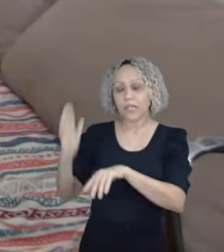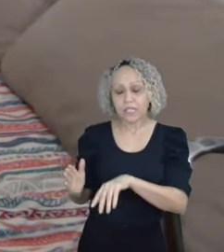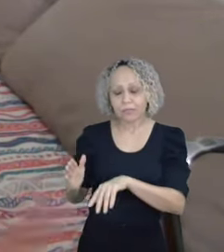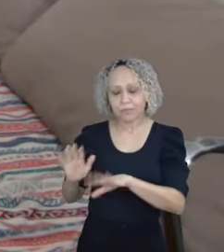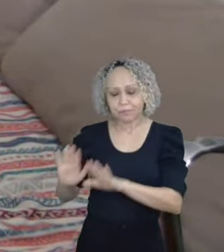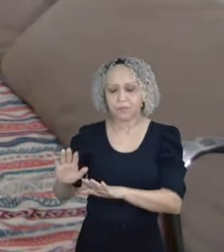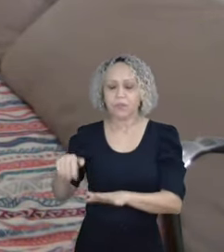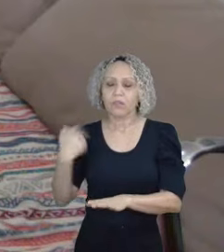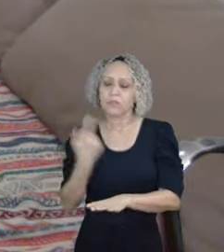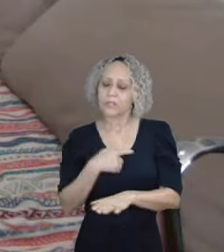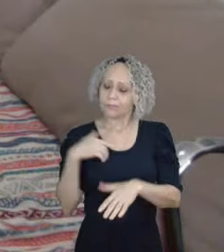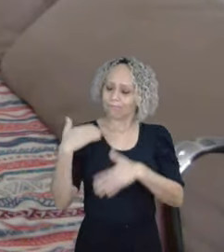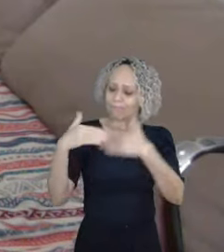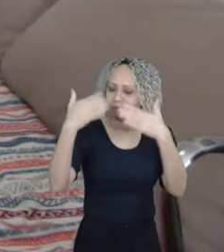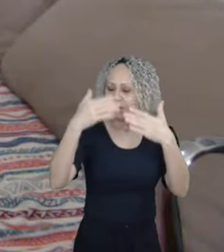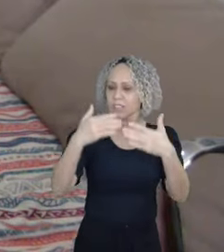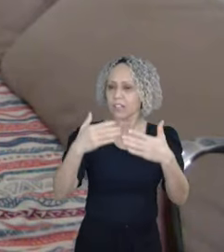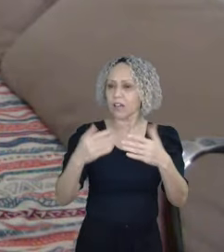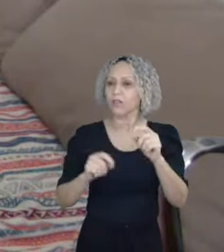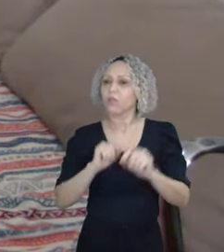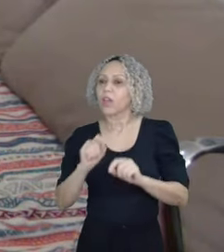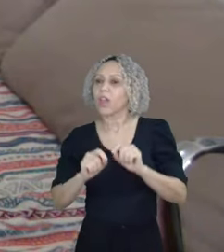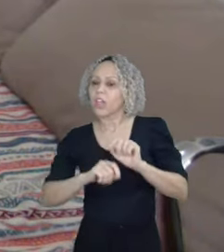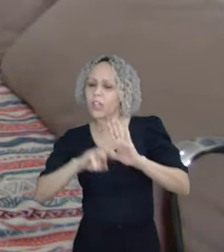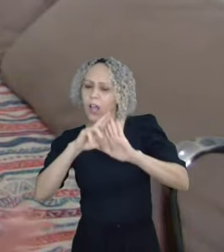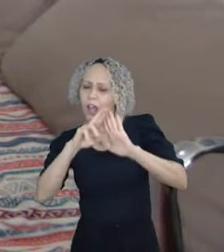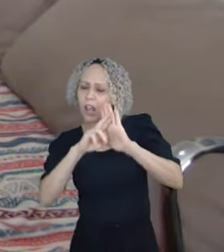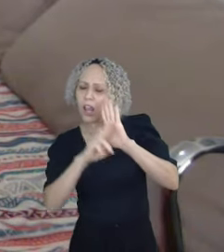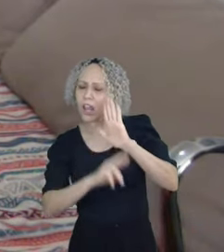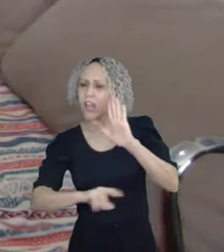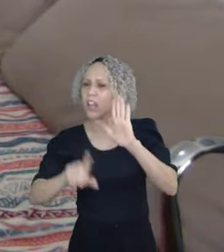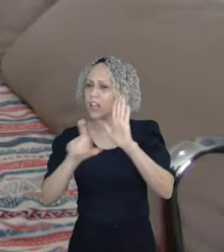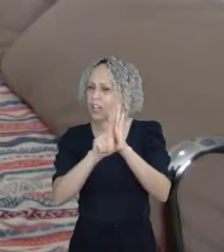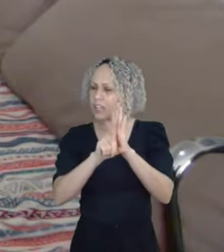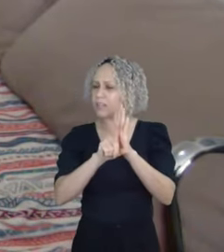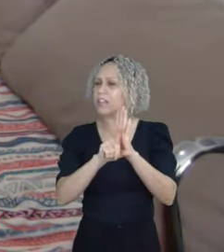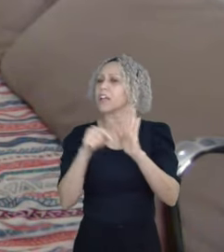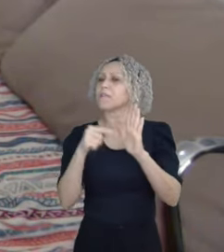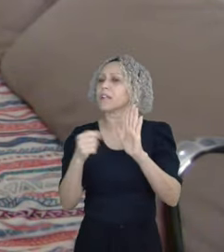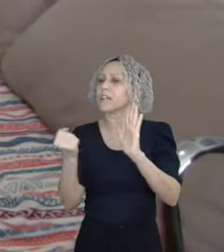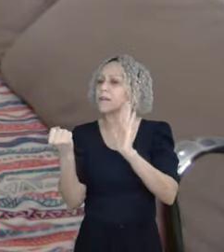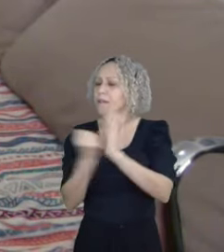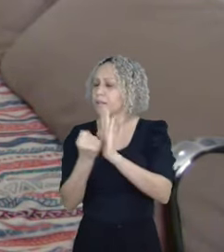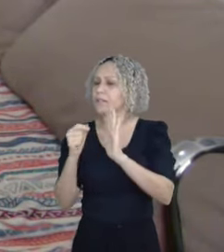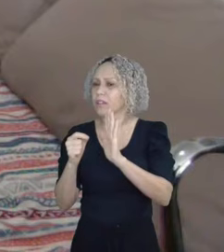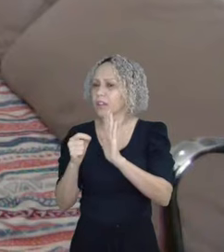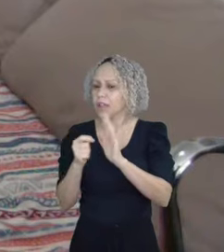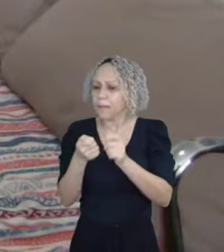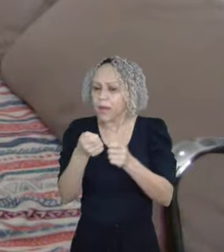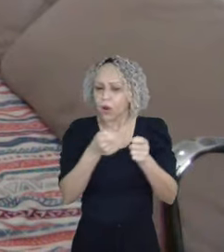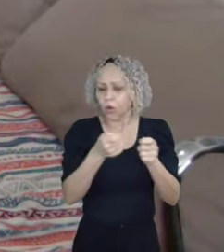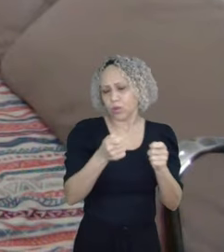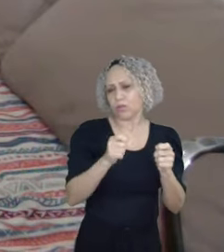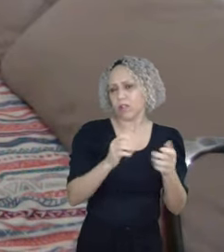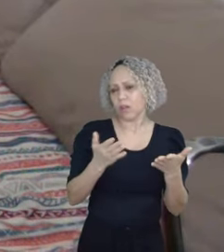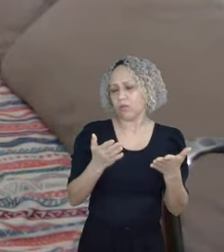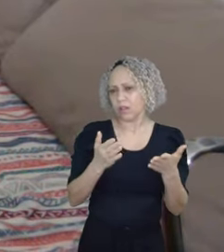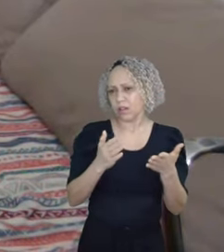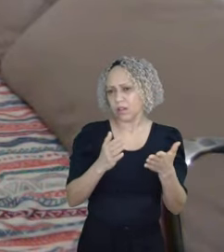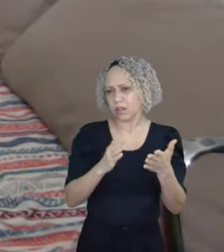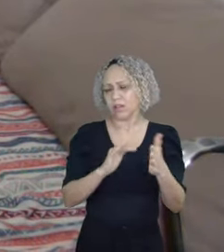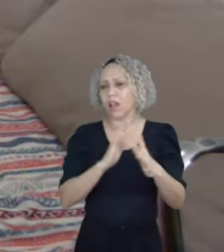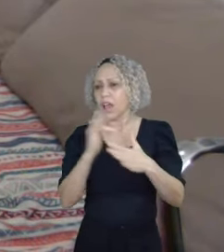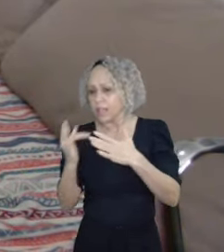construção de novos marcos regulatórios, novos marcos legais em relação às redes e não mais apenas à internet em